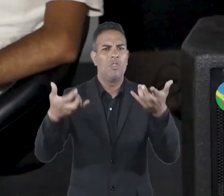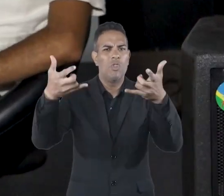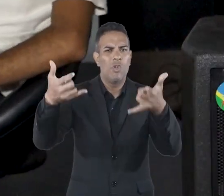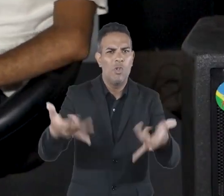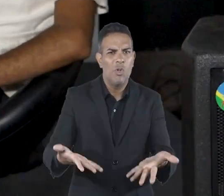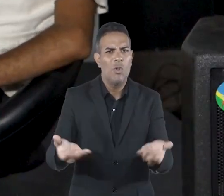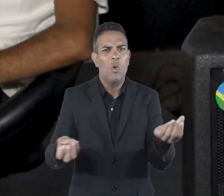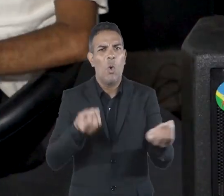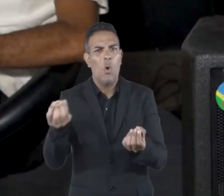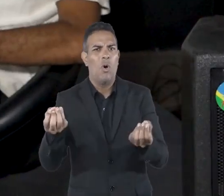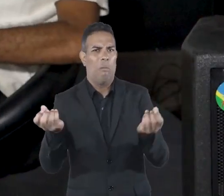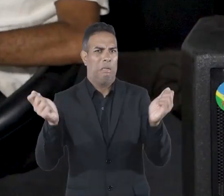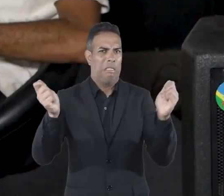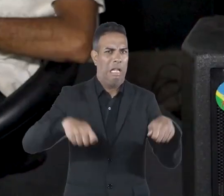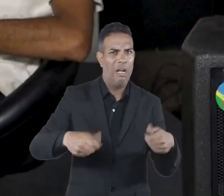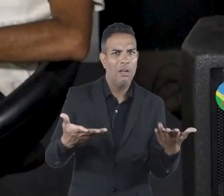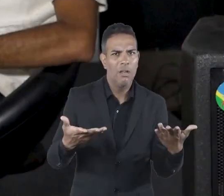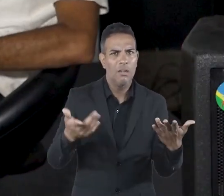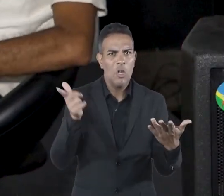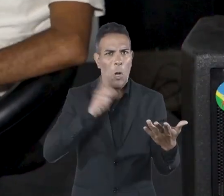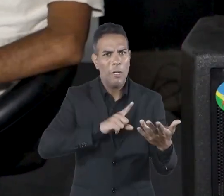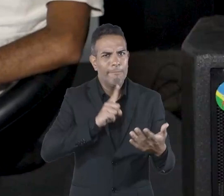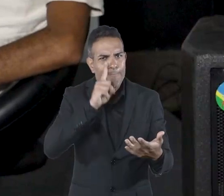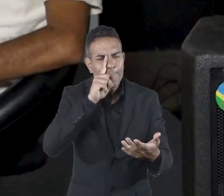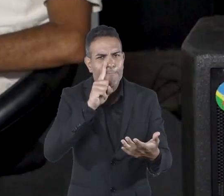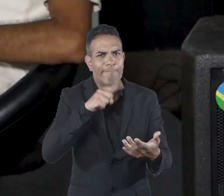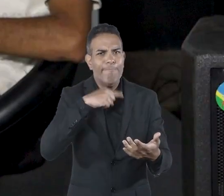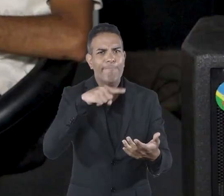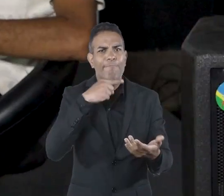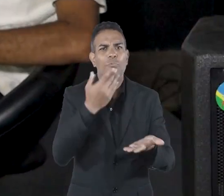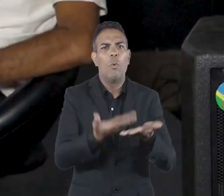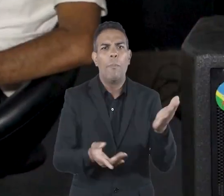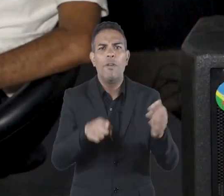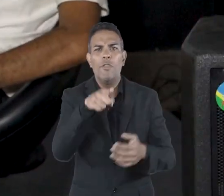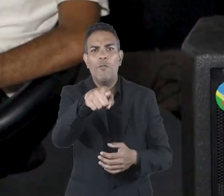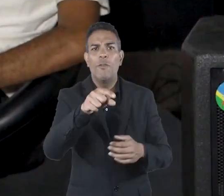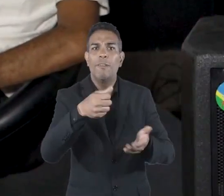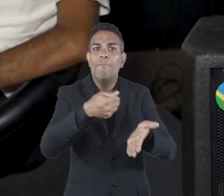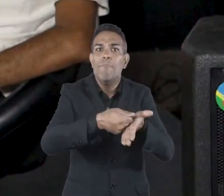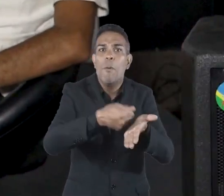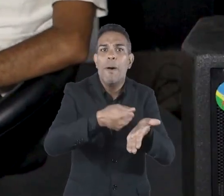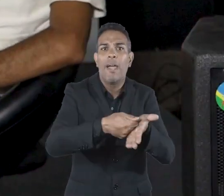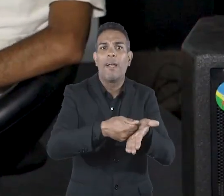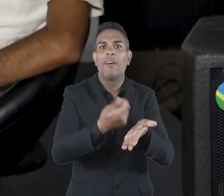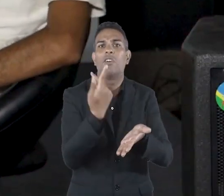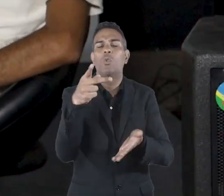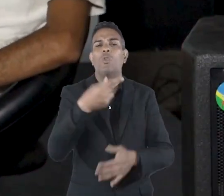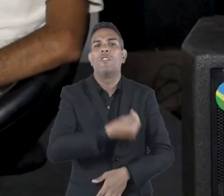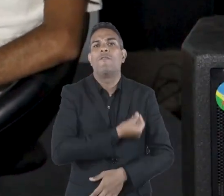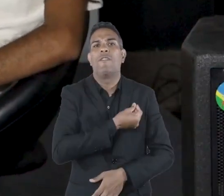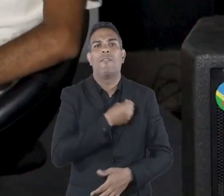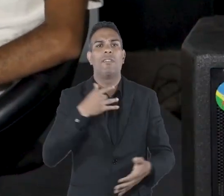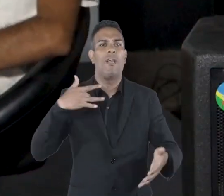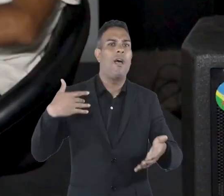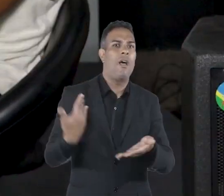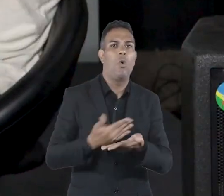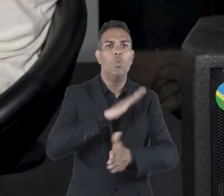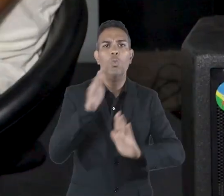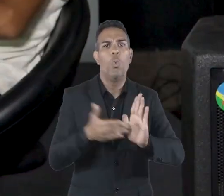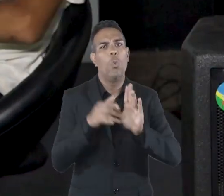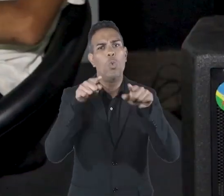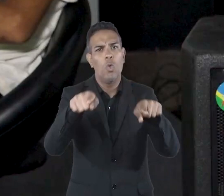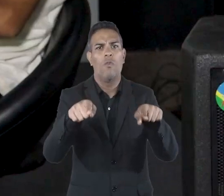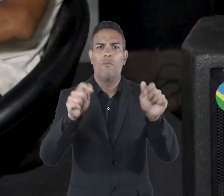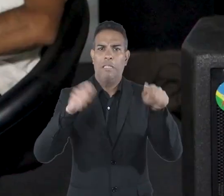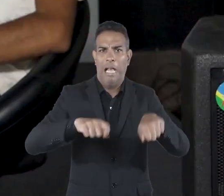a gente estuda na faculdade sobre o Grotowski, ele fala sobre o risco e a chance. Então, se a gente não arriscar, a gente não tem chance. Então, imagina você sendo obrigado a arriscar a